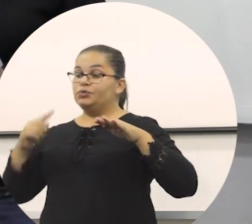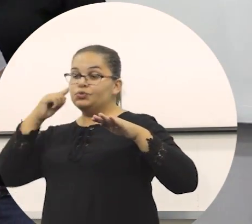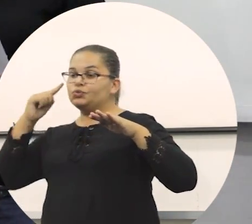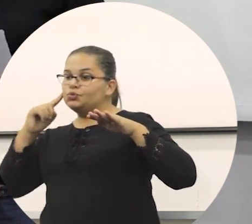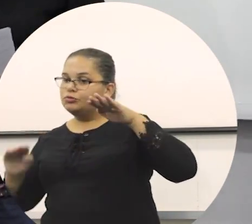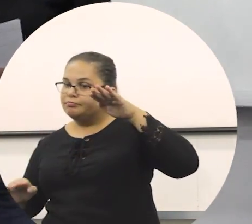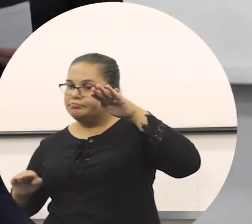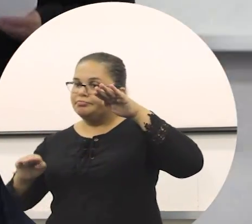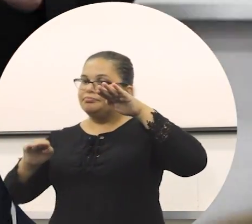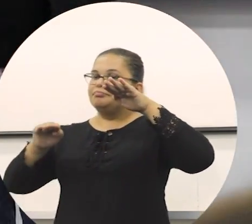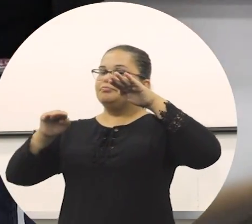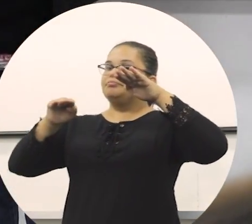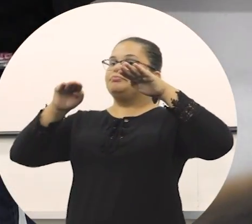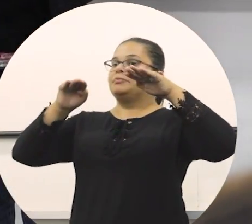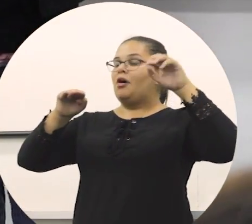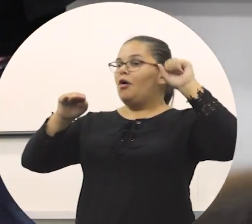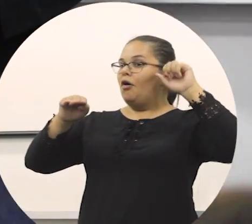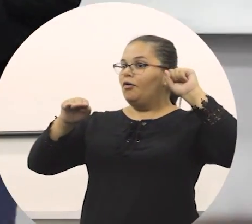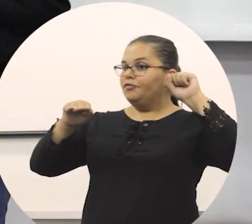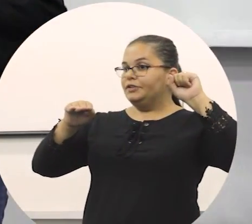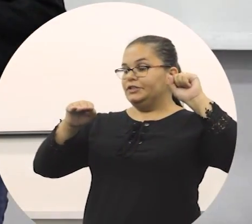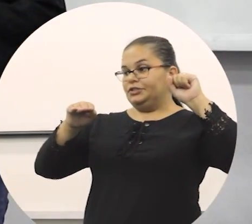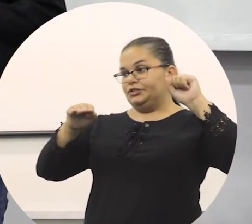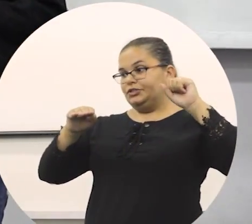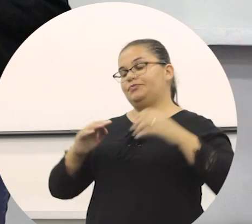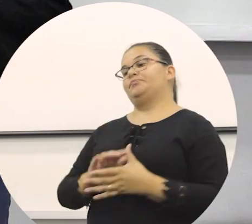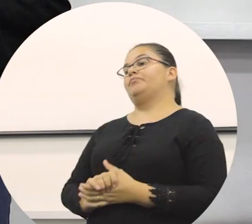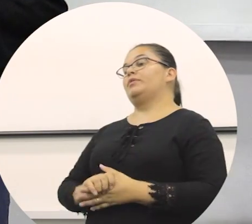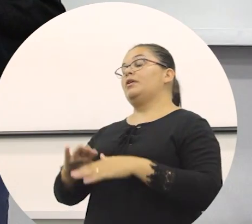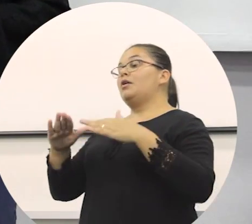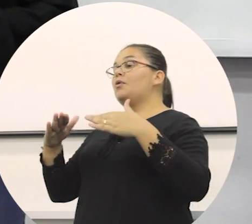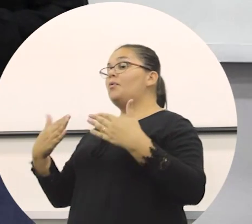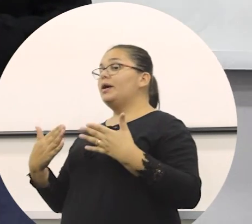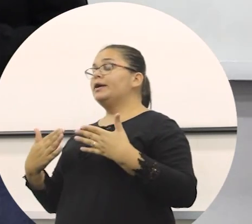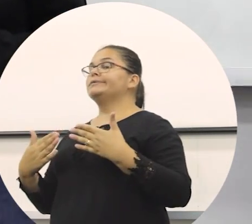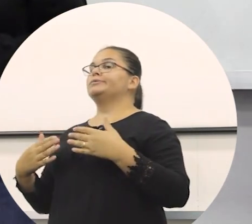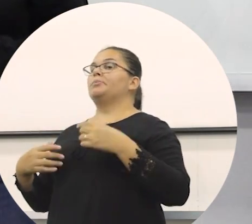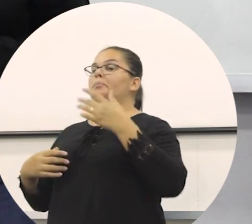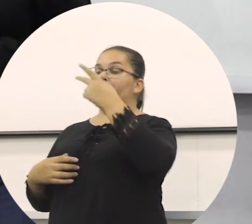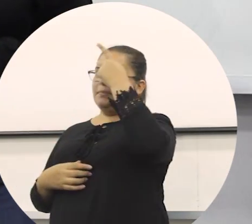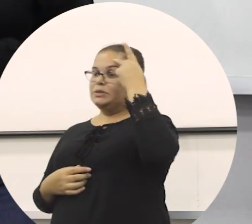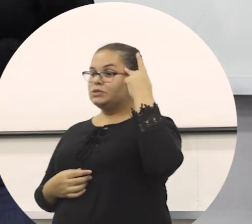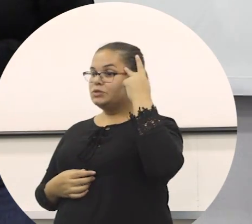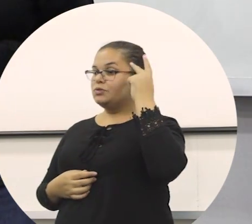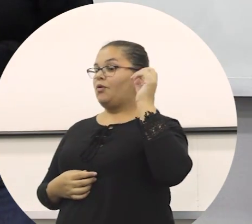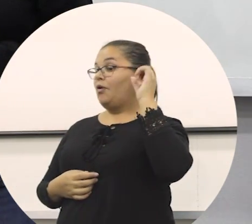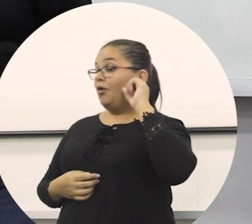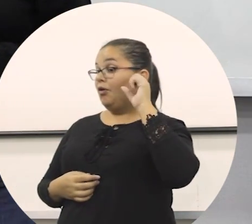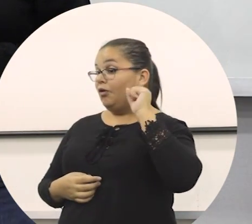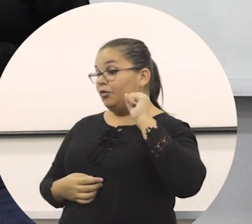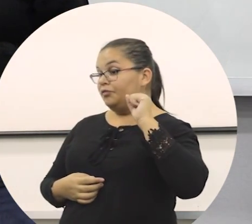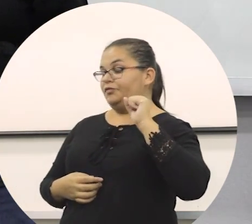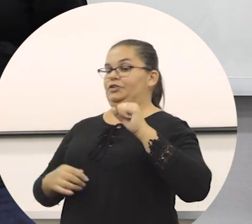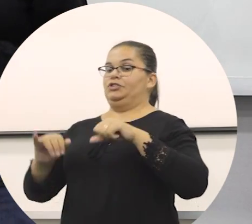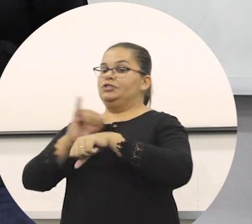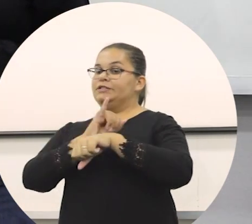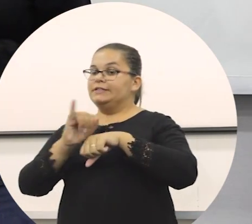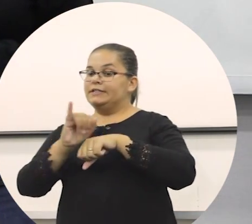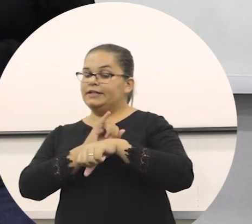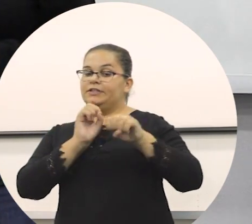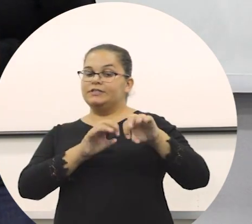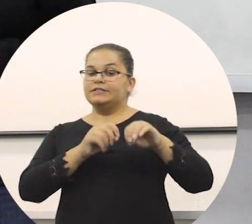enquanto ensino de língua, de língua inglesa para o ouvinte, L2 para o ouvinte, não são as mesmas, não são